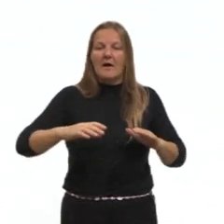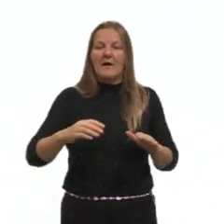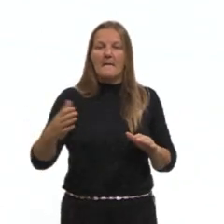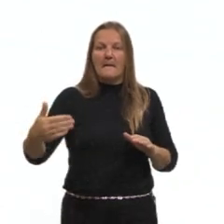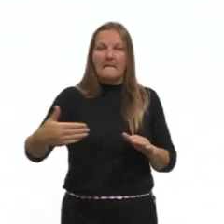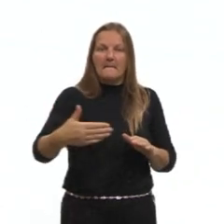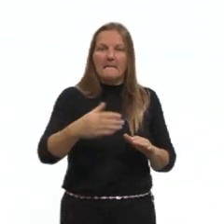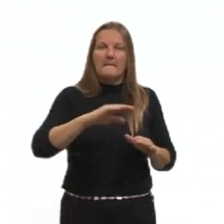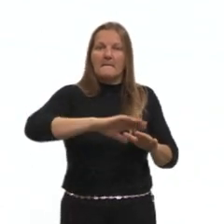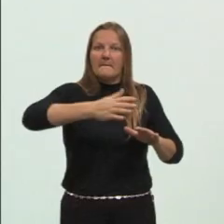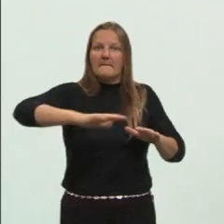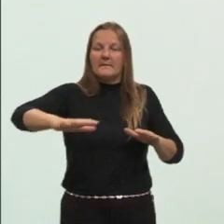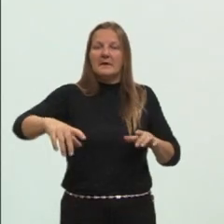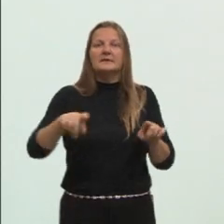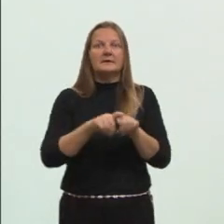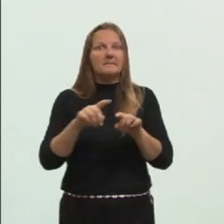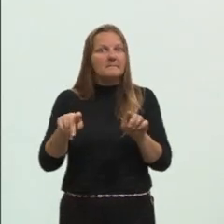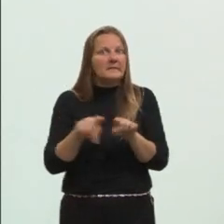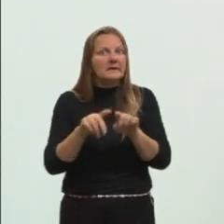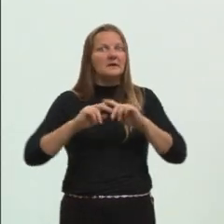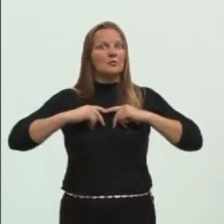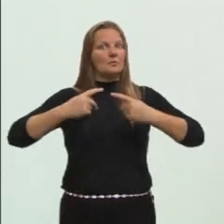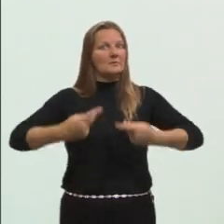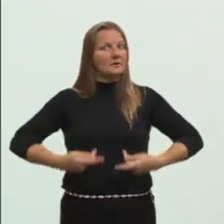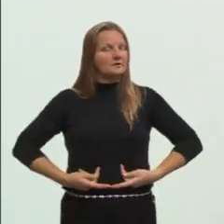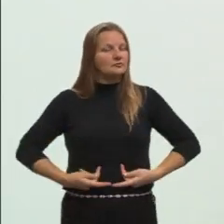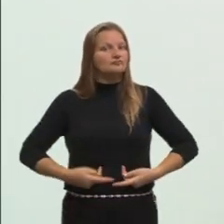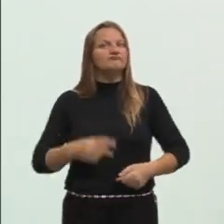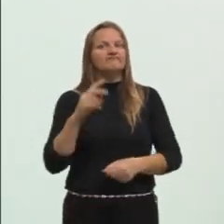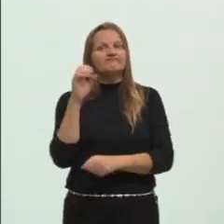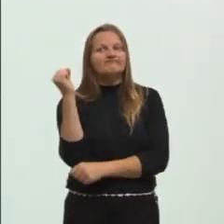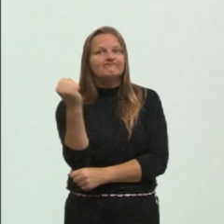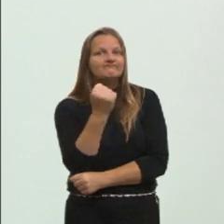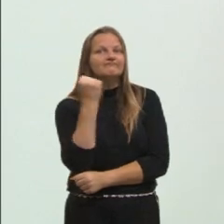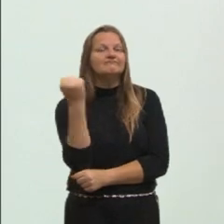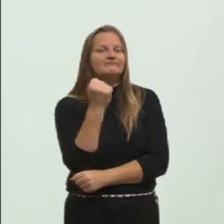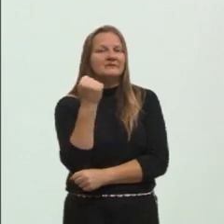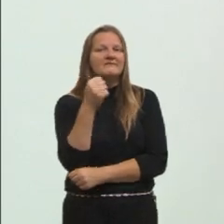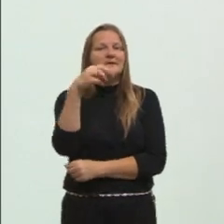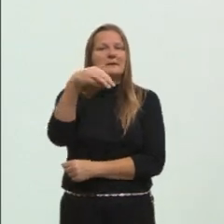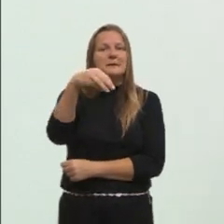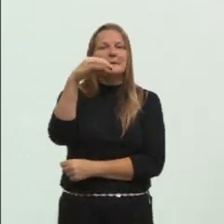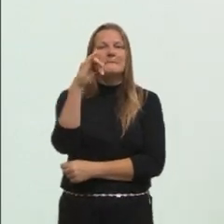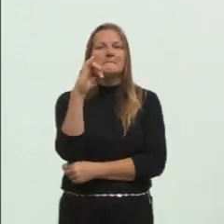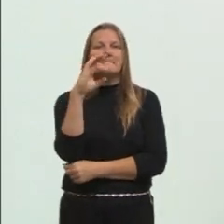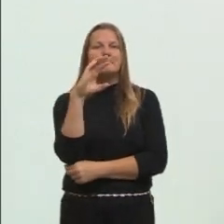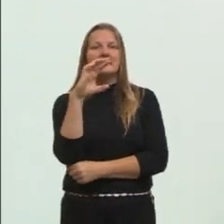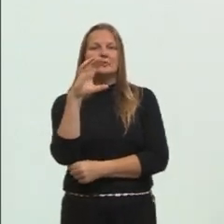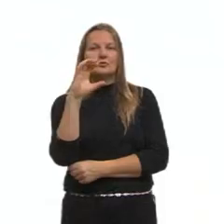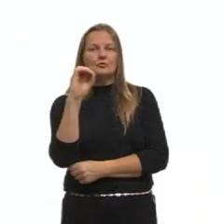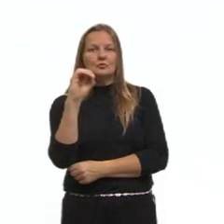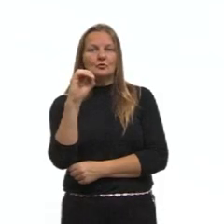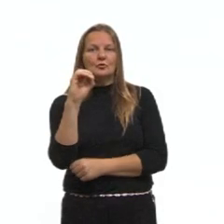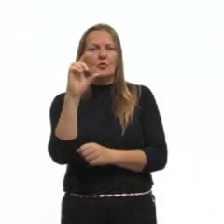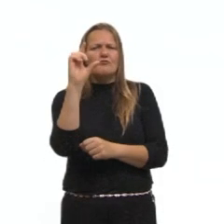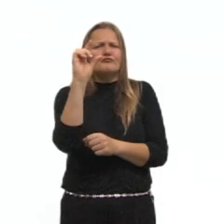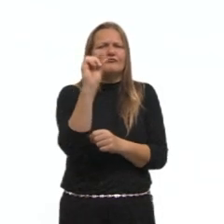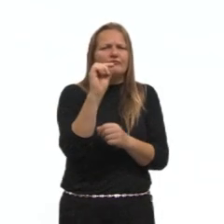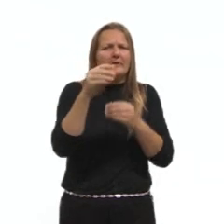humano Então os microplásticos né eles são como são falados como é tá escrito né